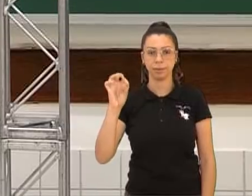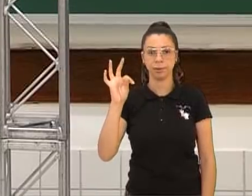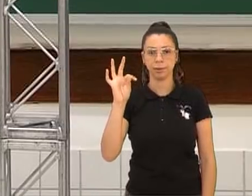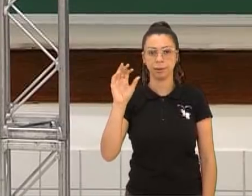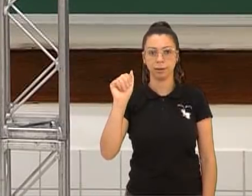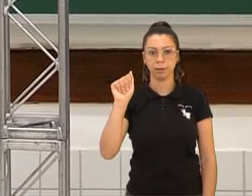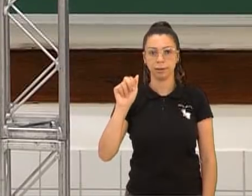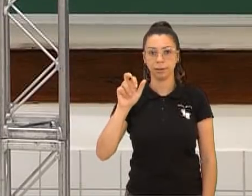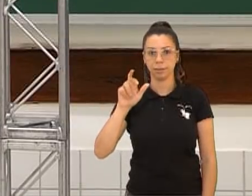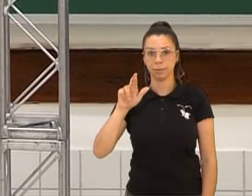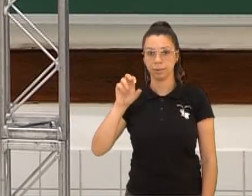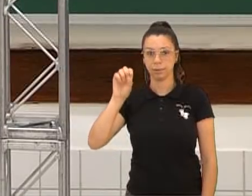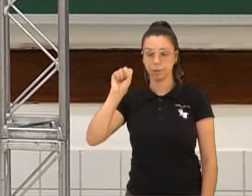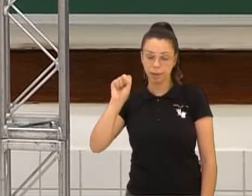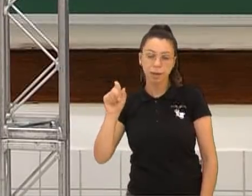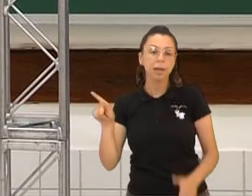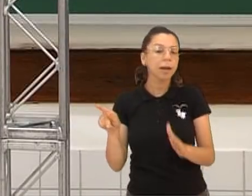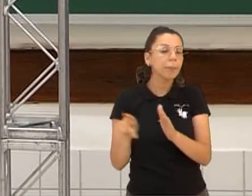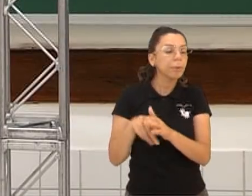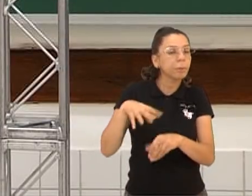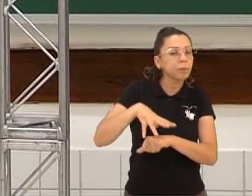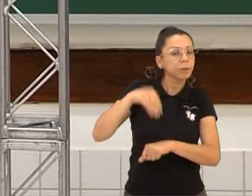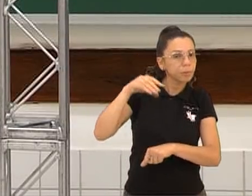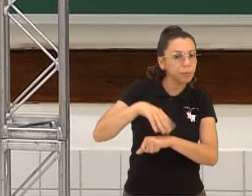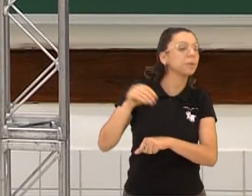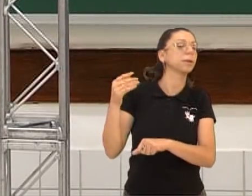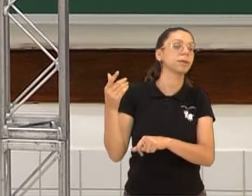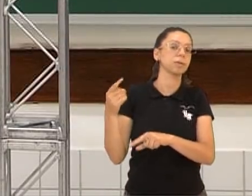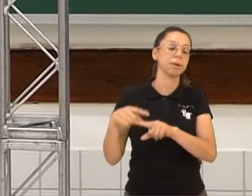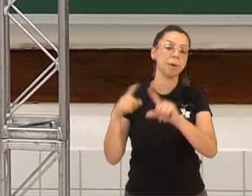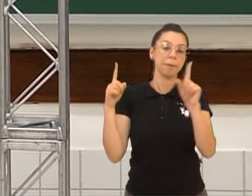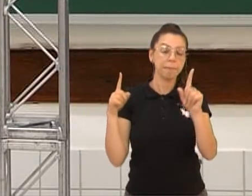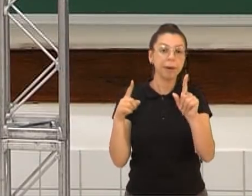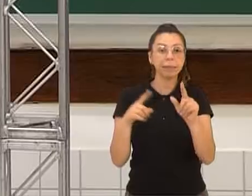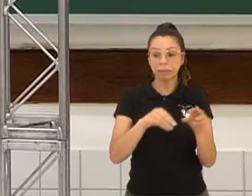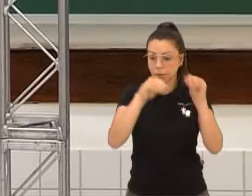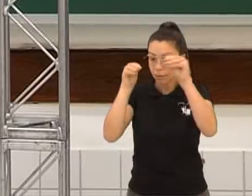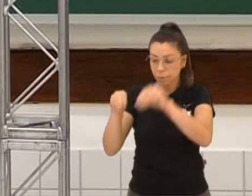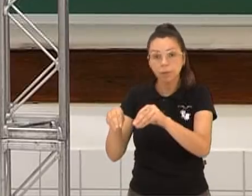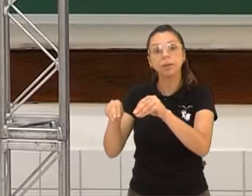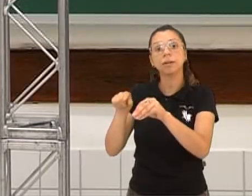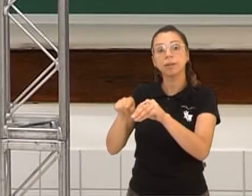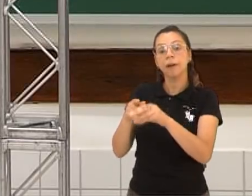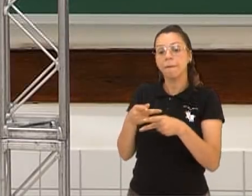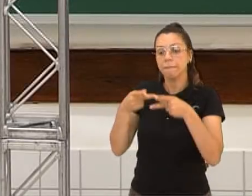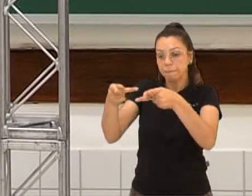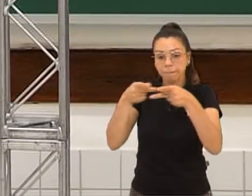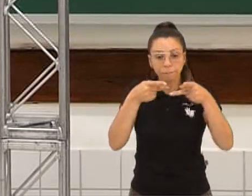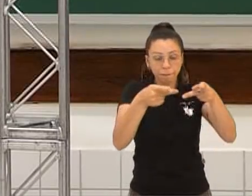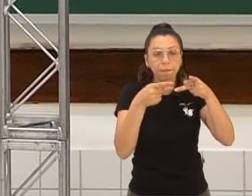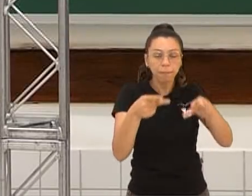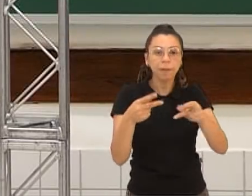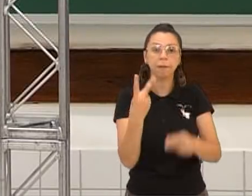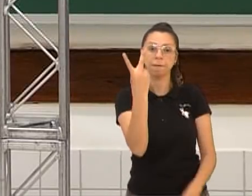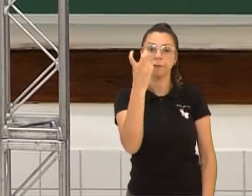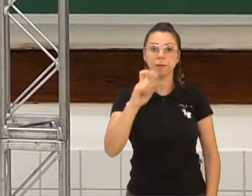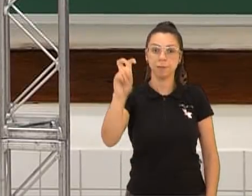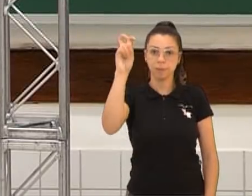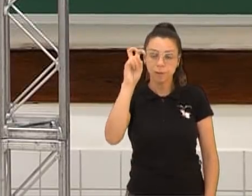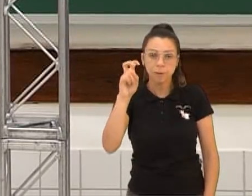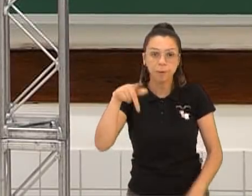sede na Suíça, né, formado por nações europeias e outras nações do planeta, que incentivam, já visitaram mais de 25 países